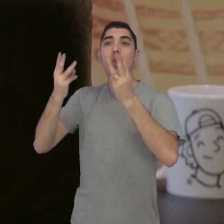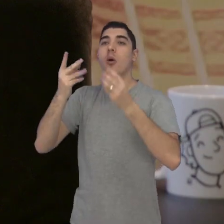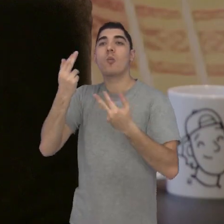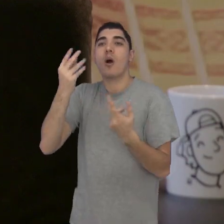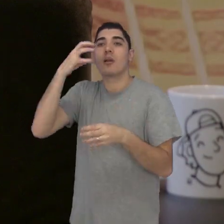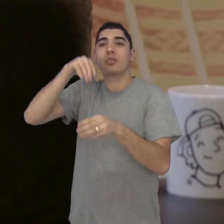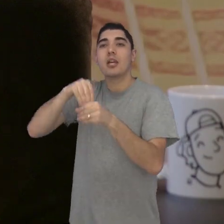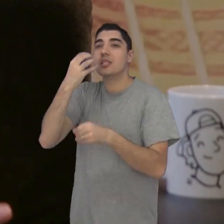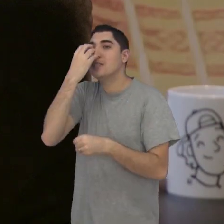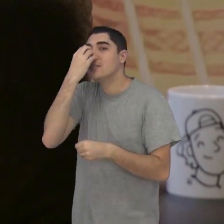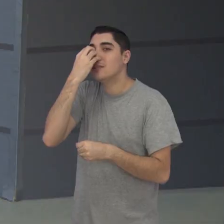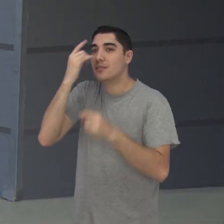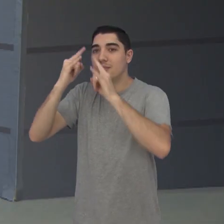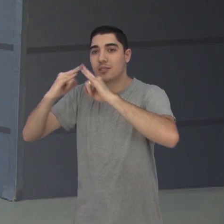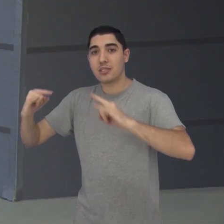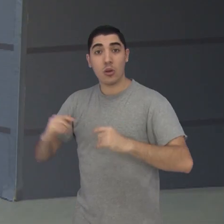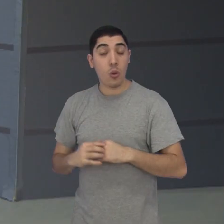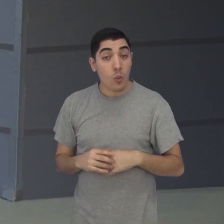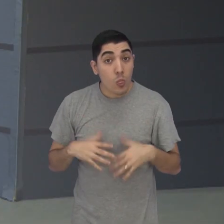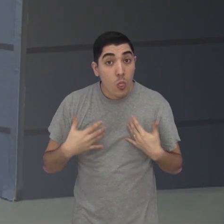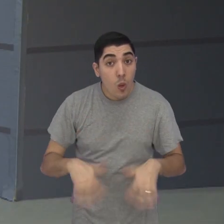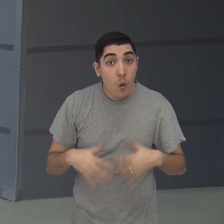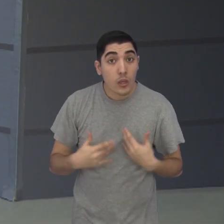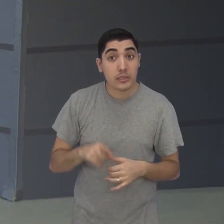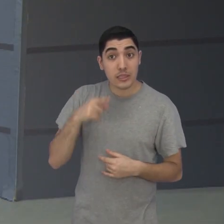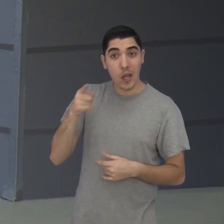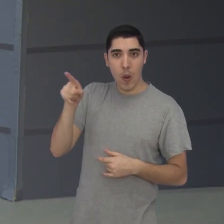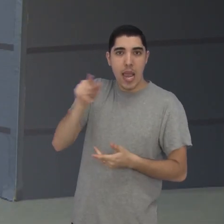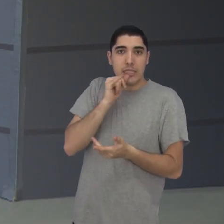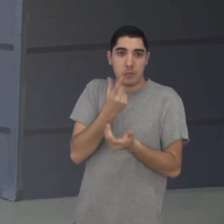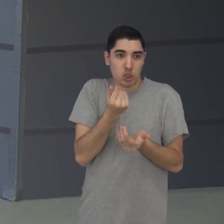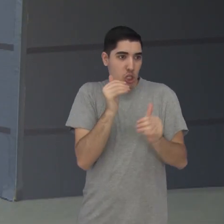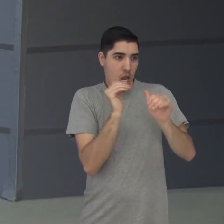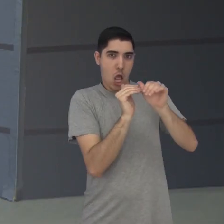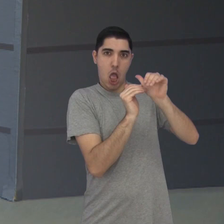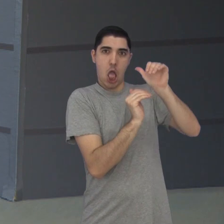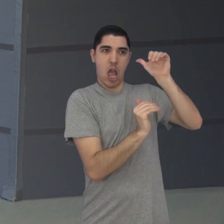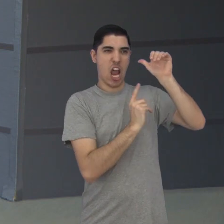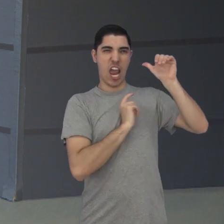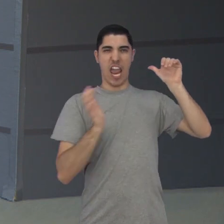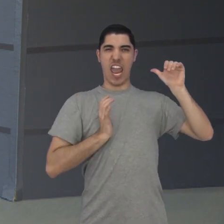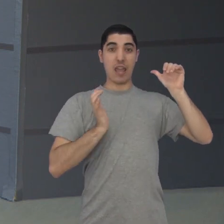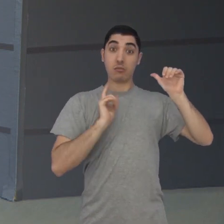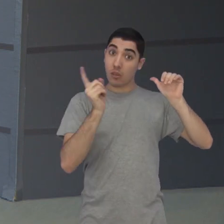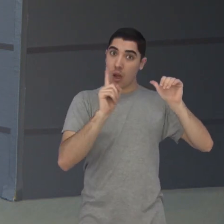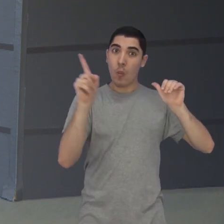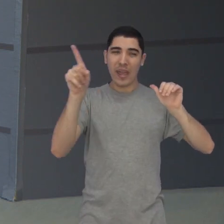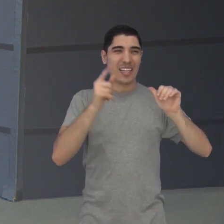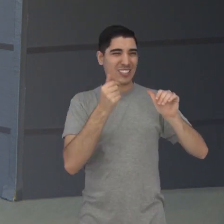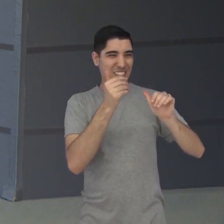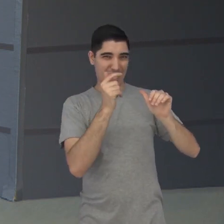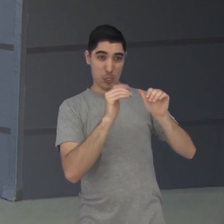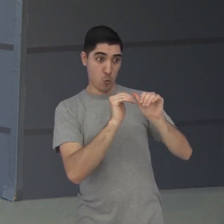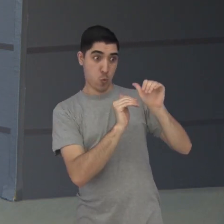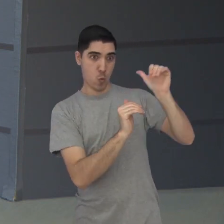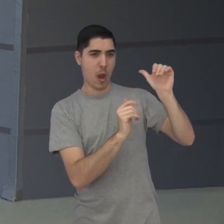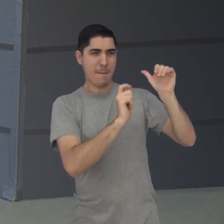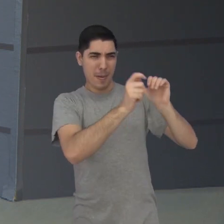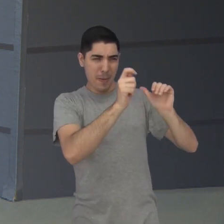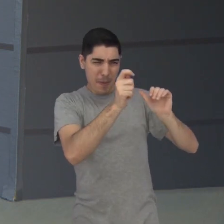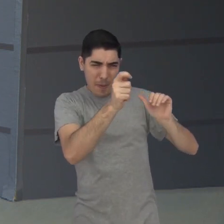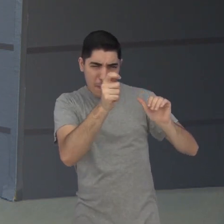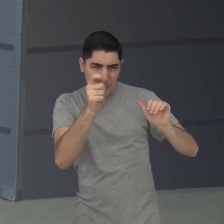Apresentações, fazia show. Caraca, então ele não começou tão bem assim no Não. primeiro filme que ele produziu. Não, e aí pegou Ele dinheiro. ainda teve que deu suar.